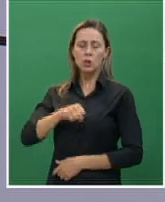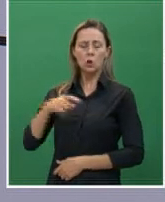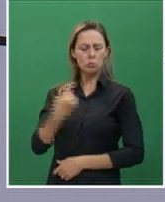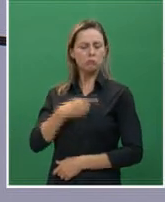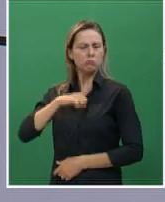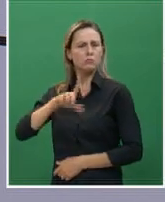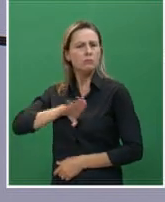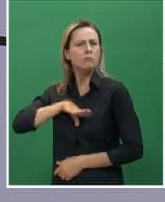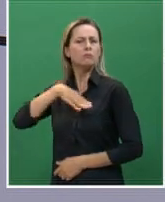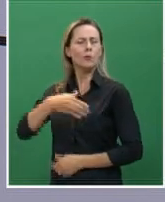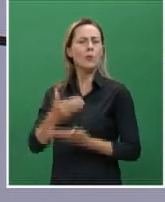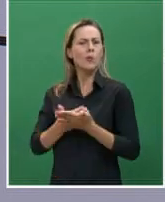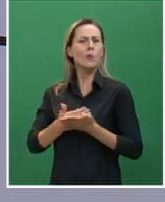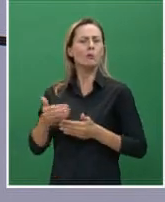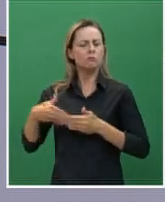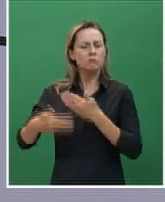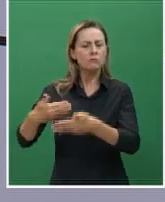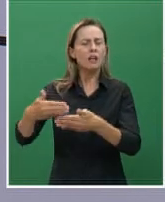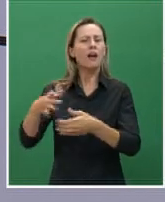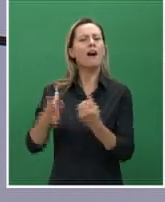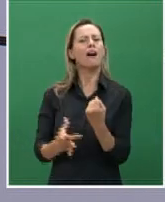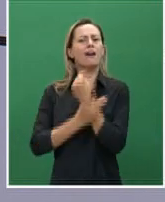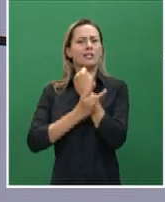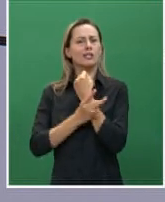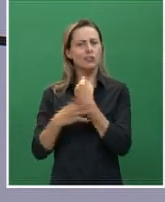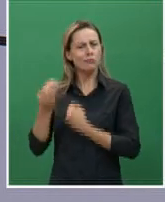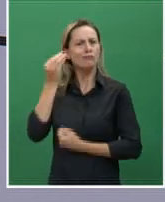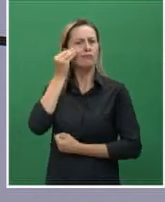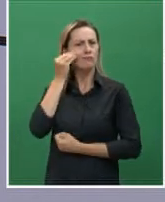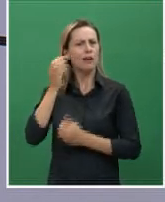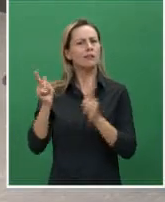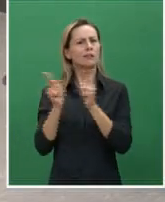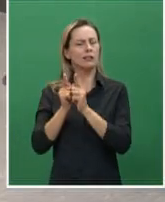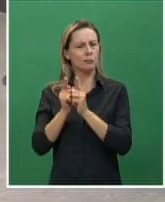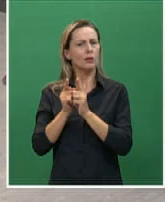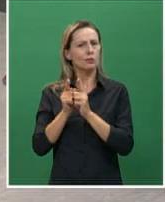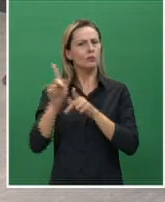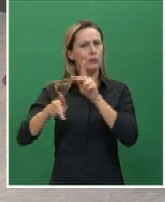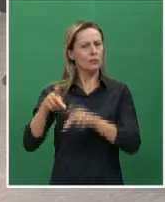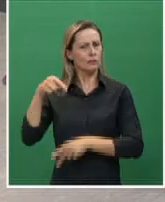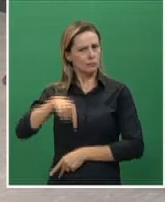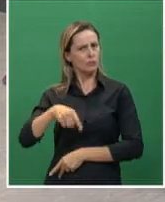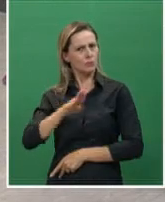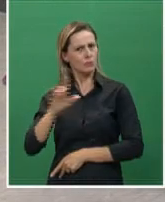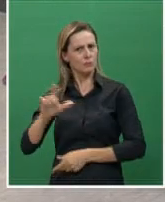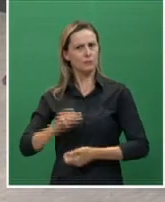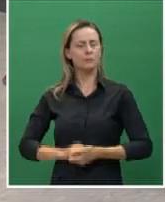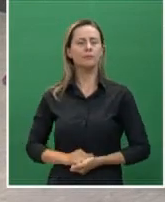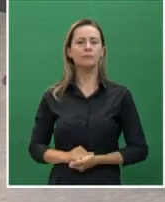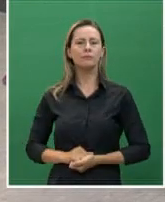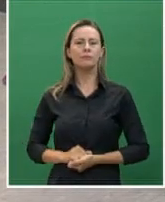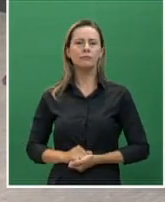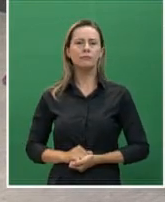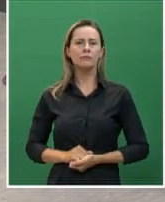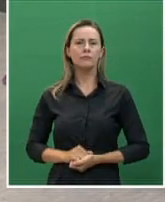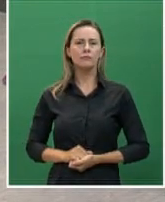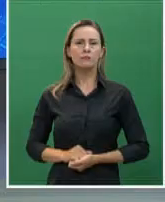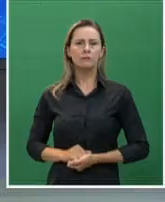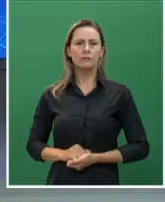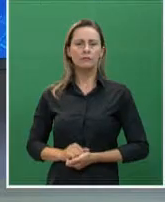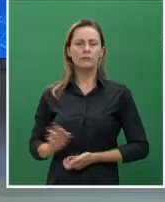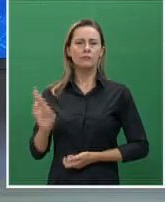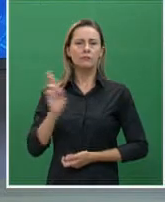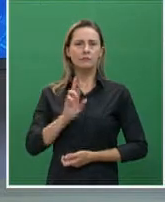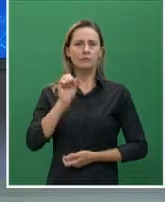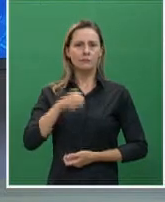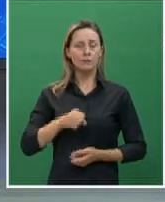ousadia sim desde o começo temos garantindo o teste para atender em Blumenau vamos lá com essa réplica os candidatos mais a gente